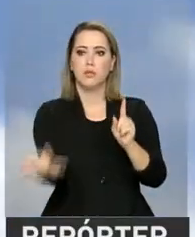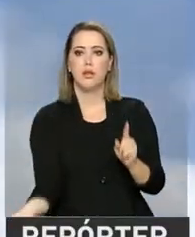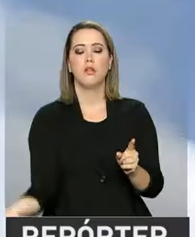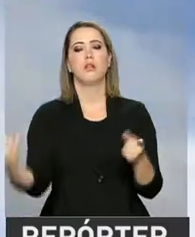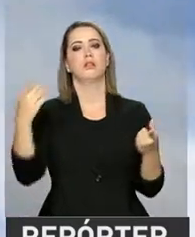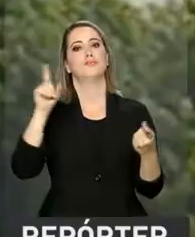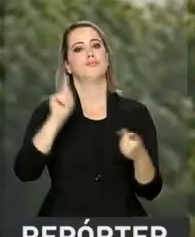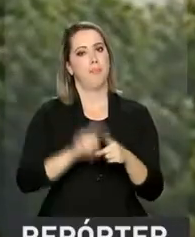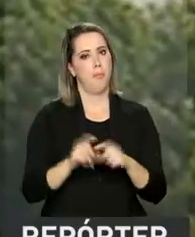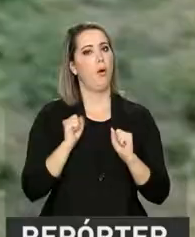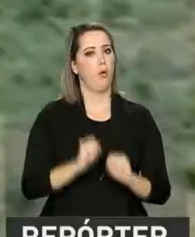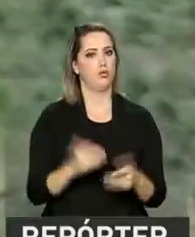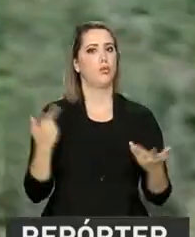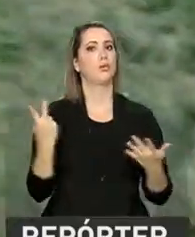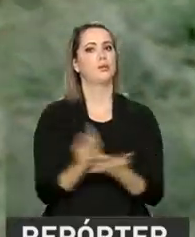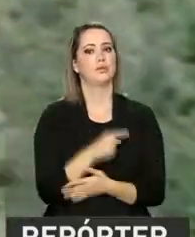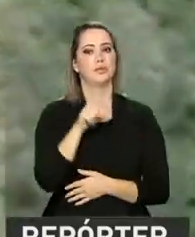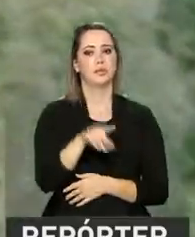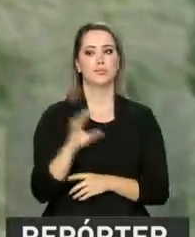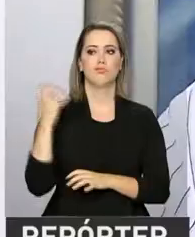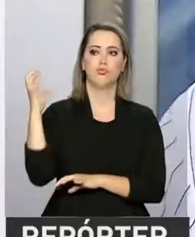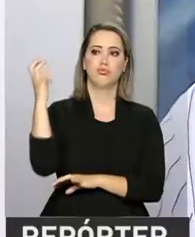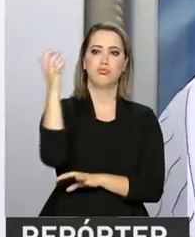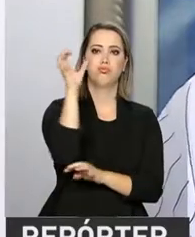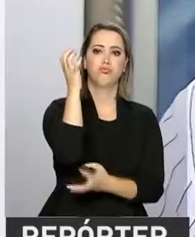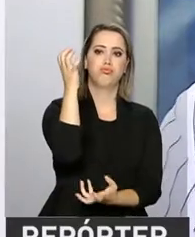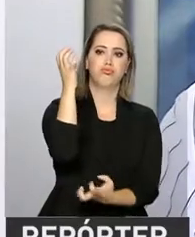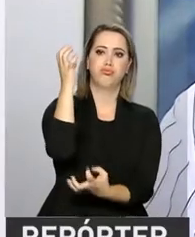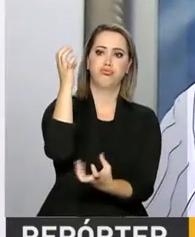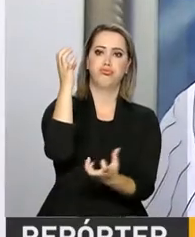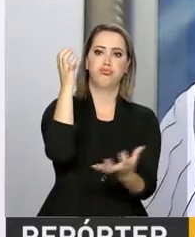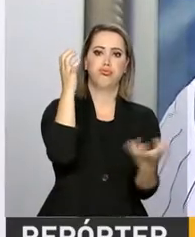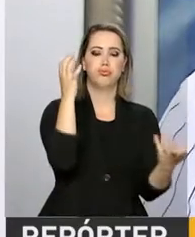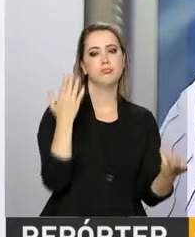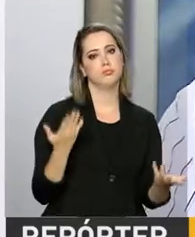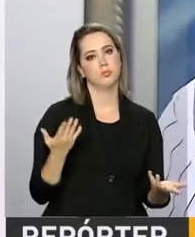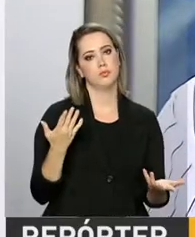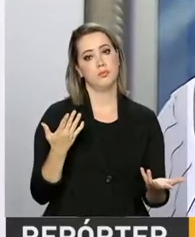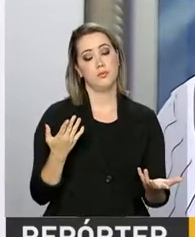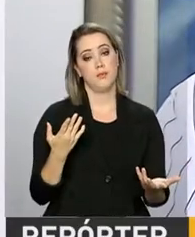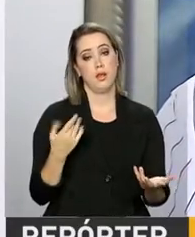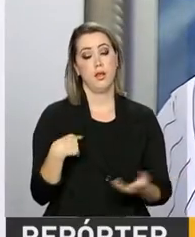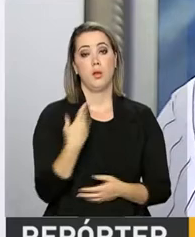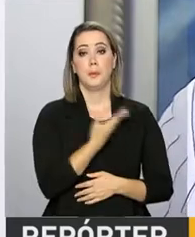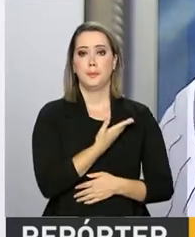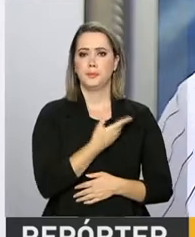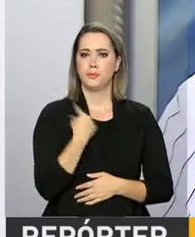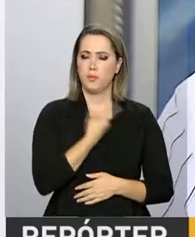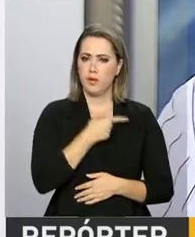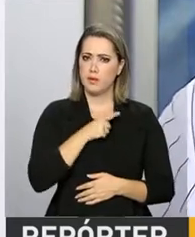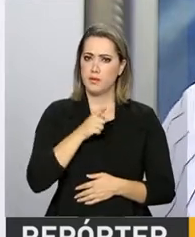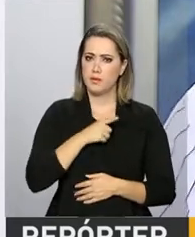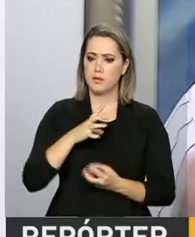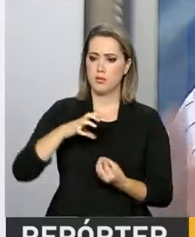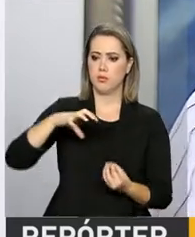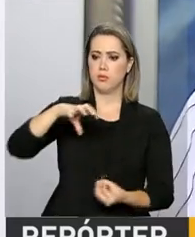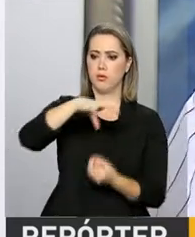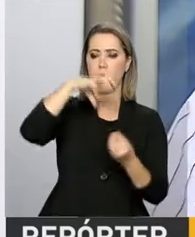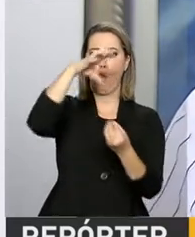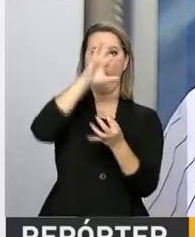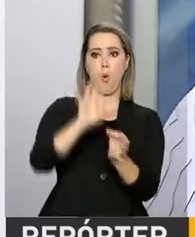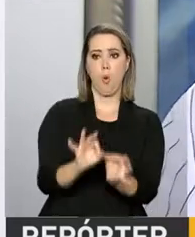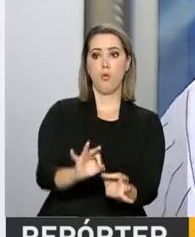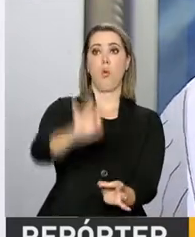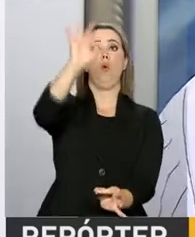de uma aeronave além de danos ao meio ambiente pelos registros de valor com 40 50